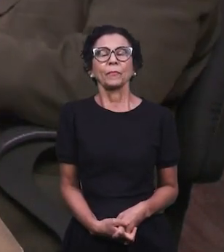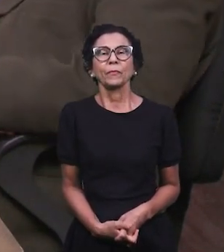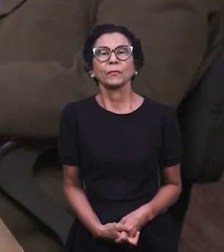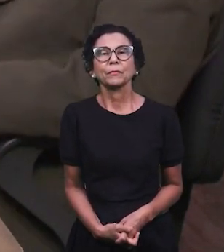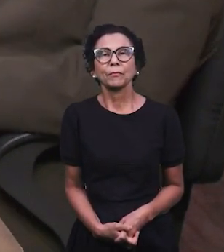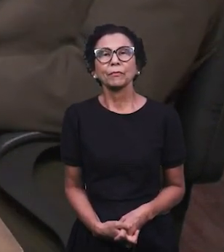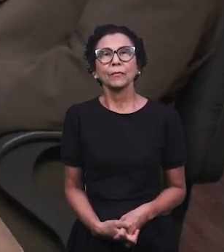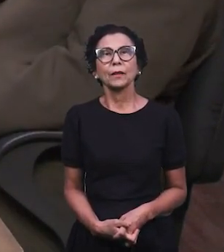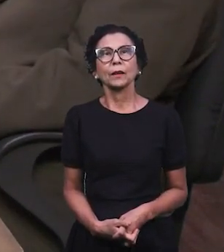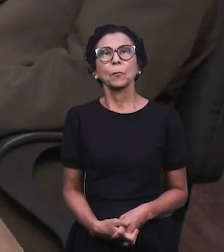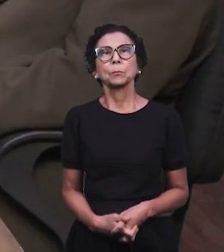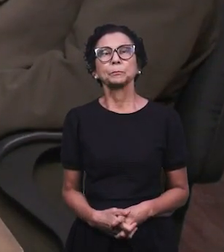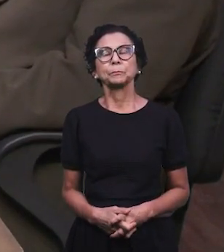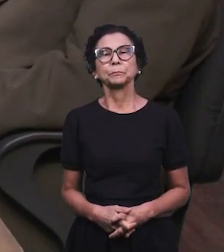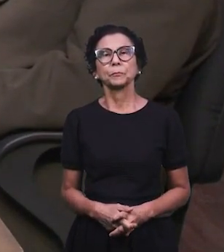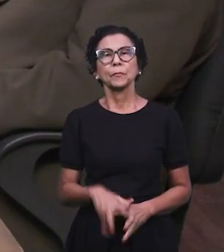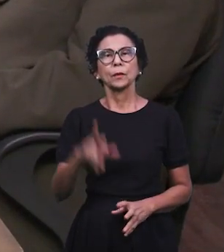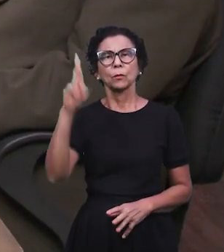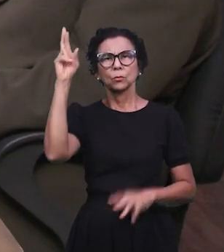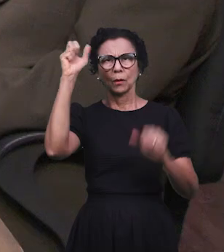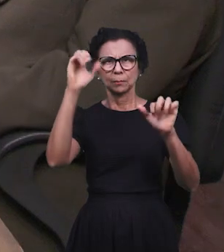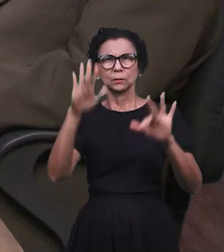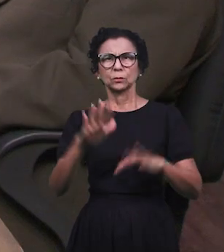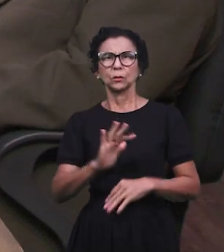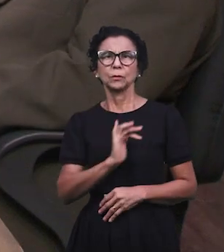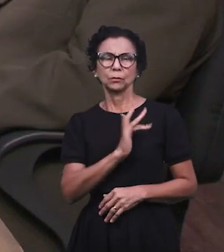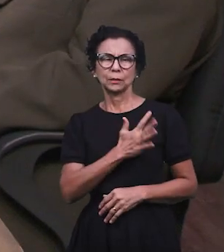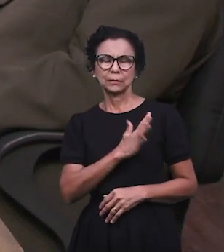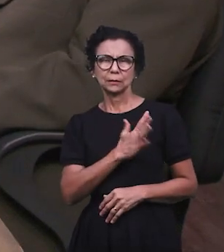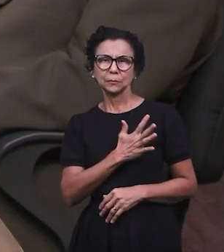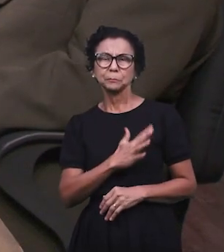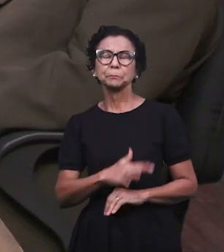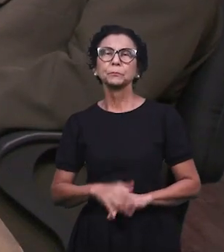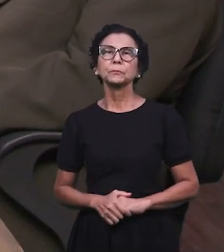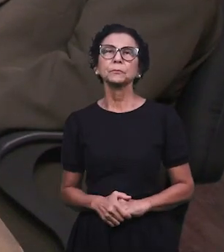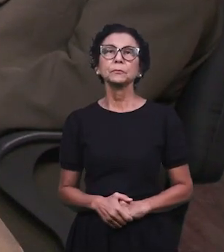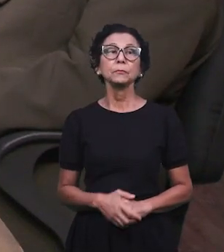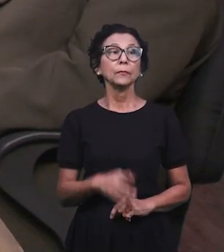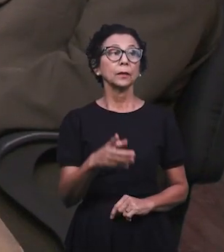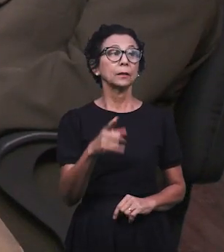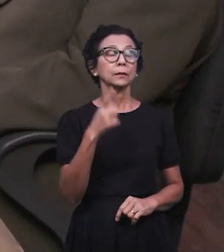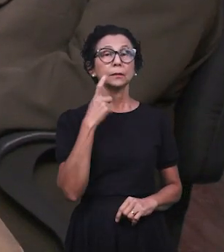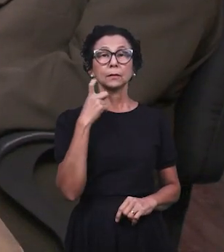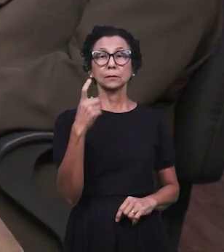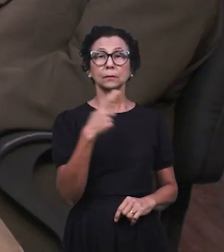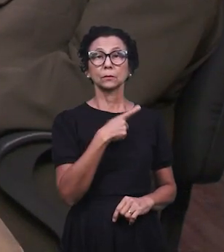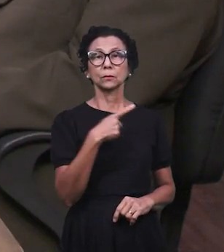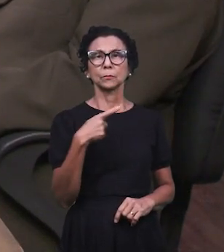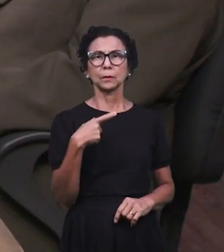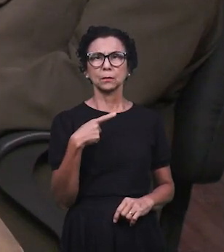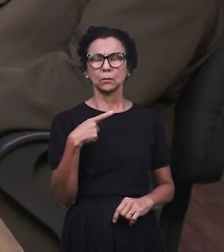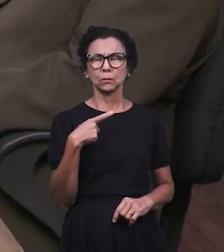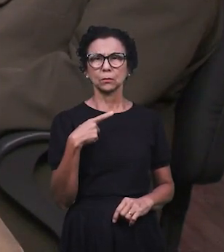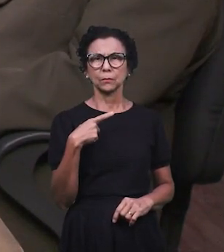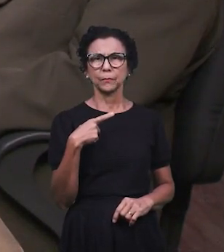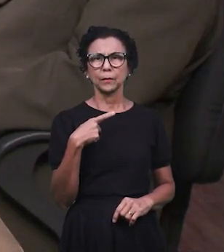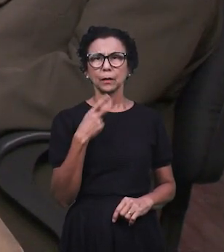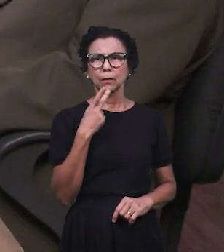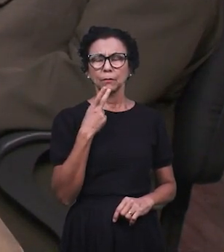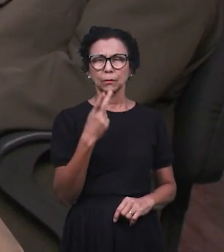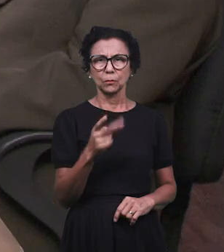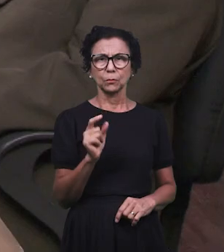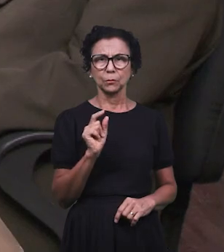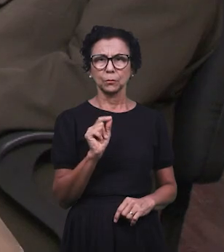Quem guarda a bênção no coração, né? E eu acho maravilhoso nesse aspecto do pastor abordou, com relação